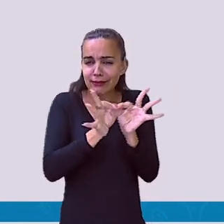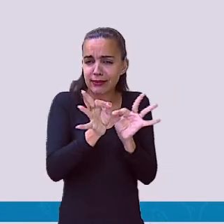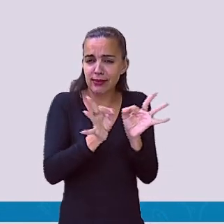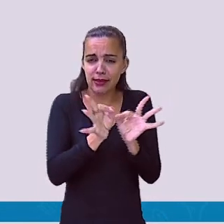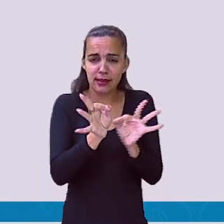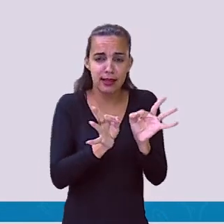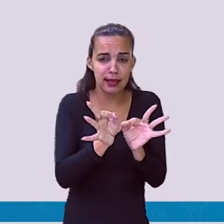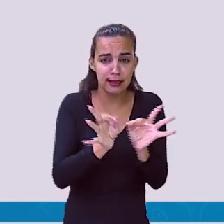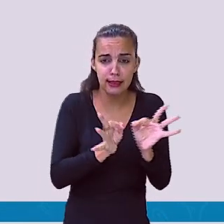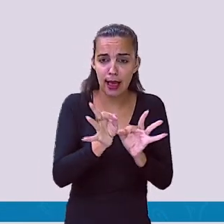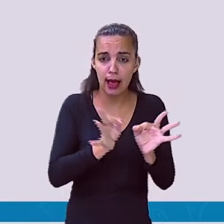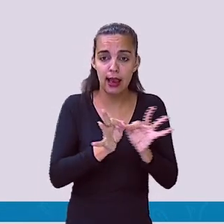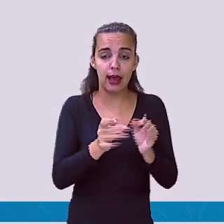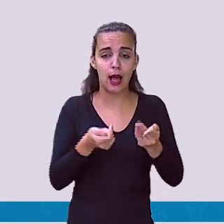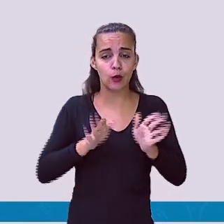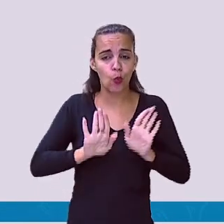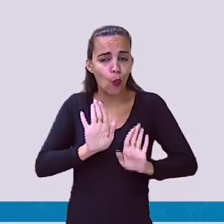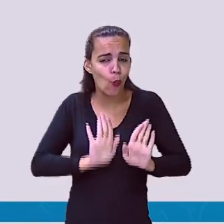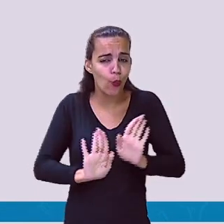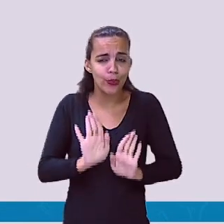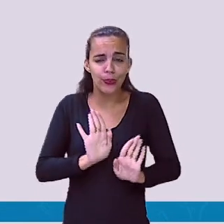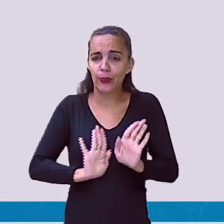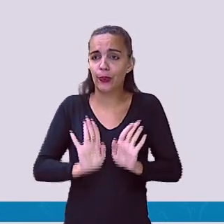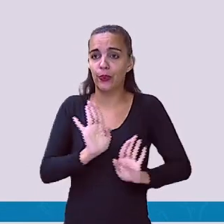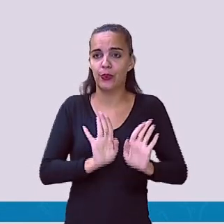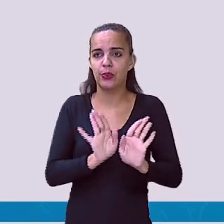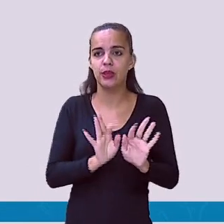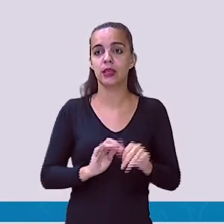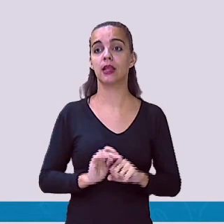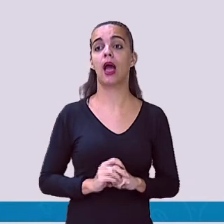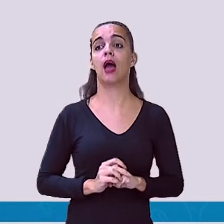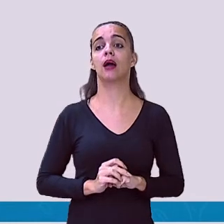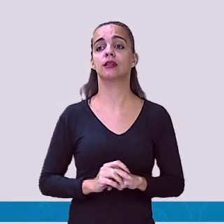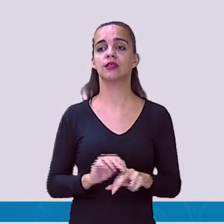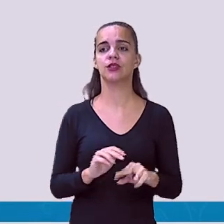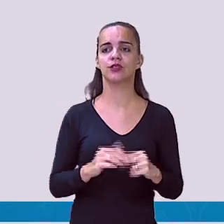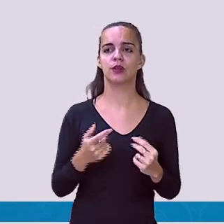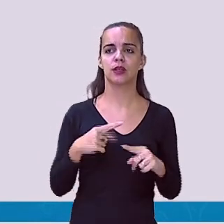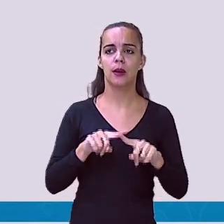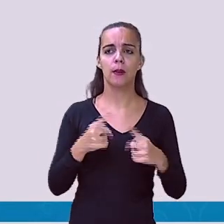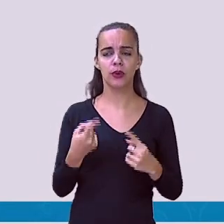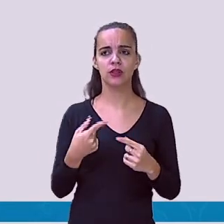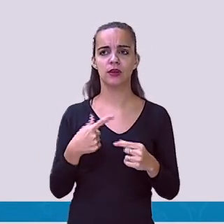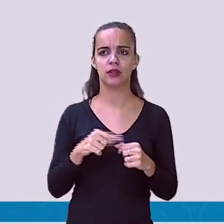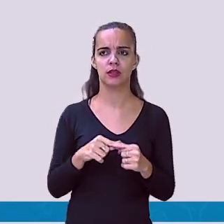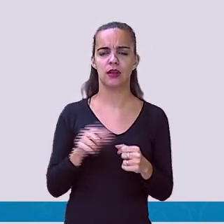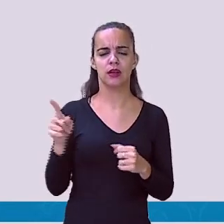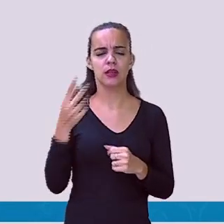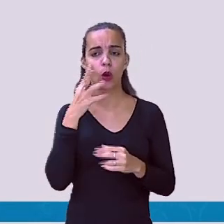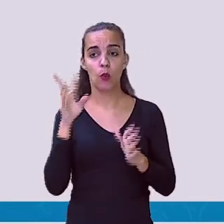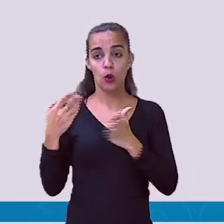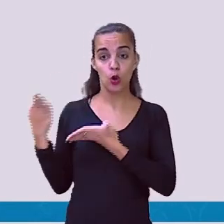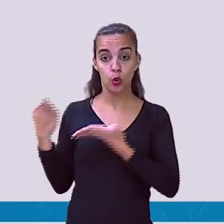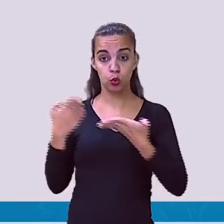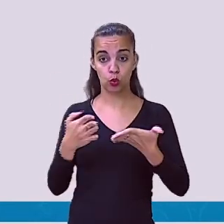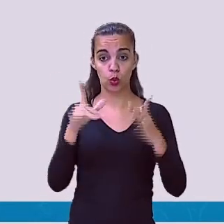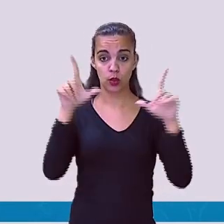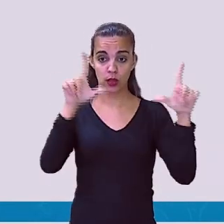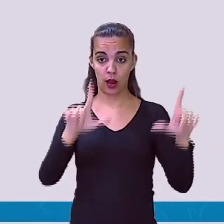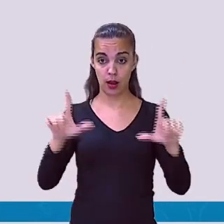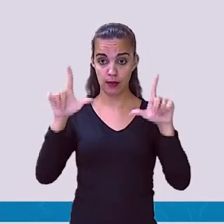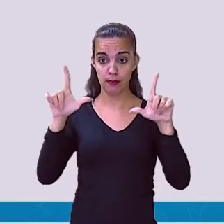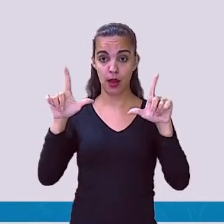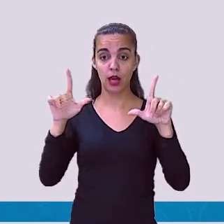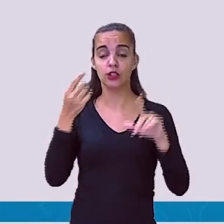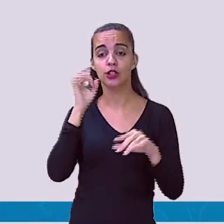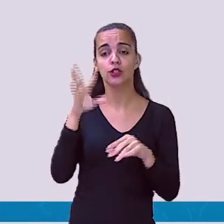este simples que foi apresentado aqui para a gente poder compreender melhor,